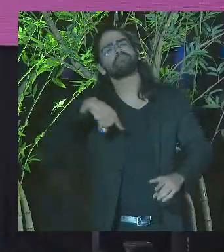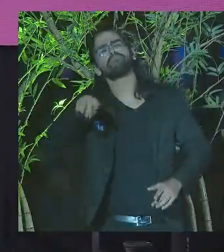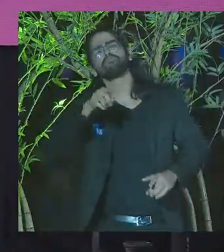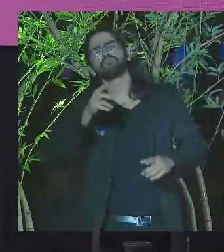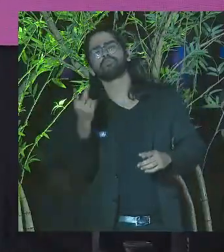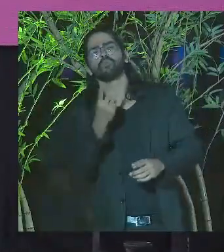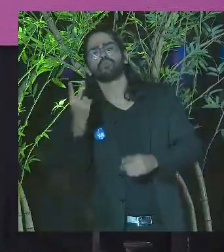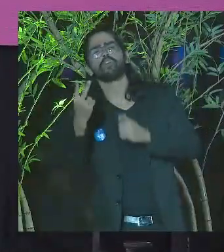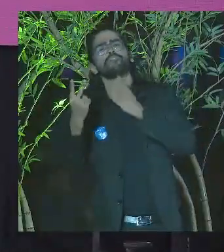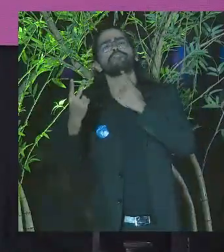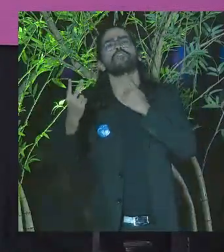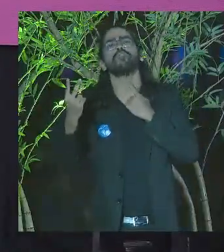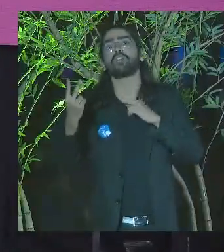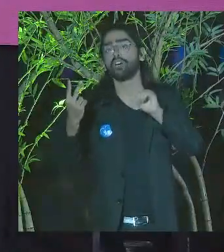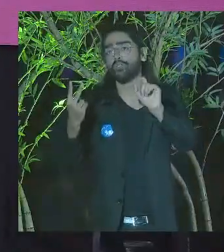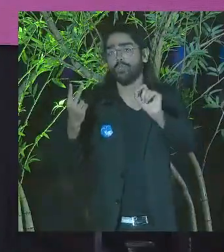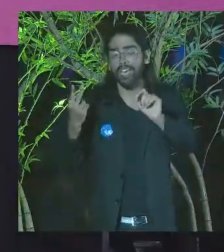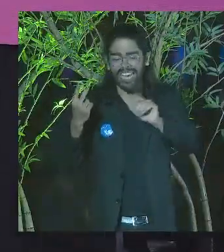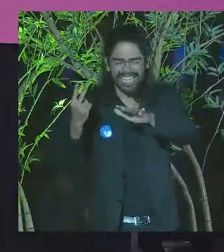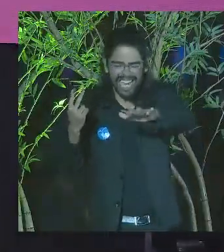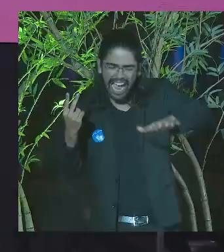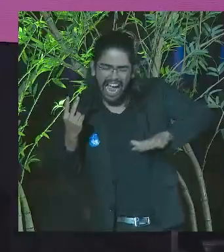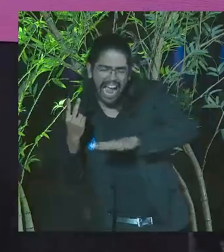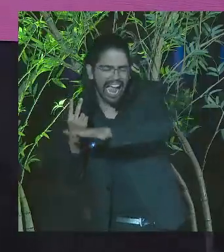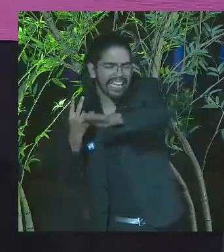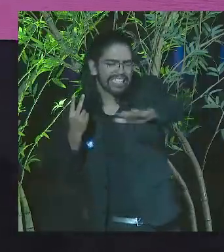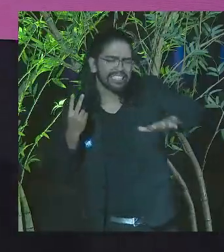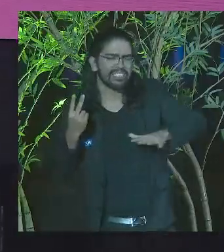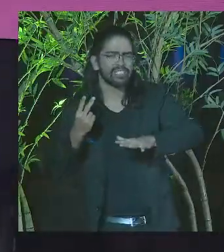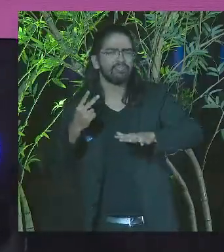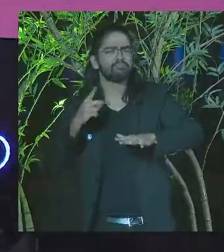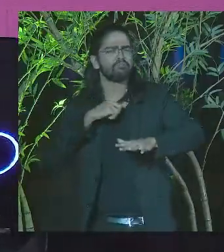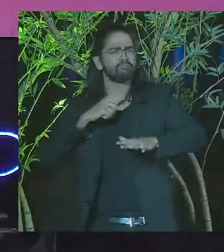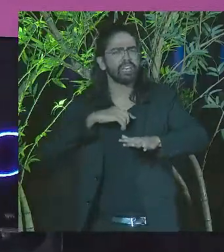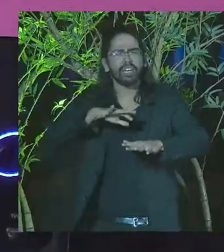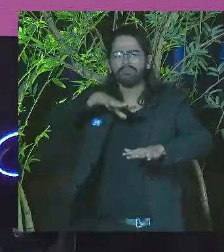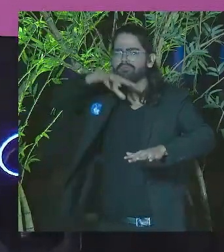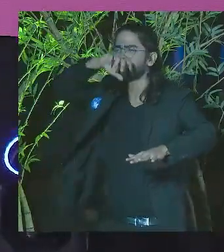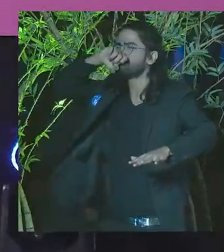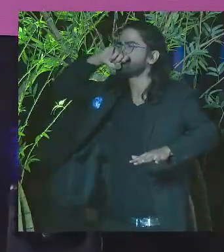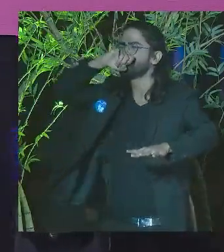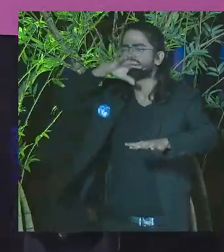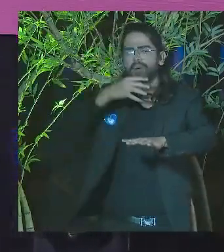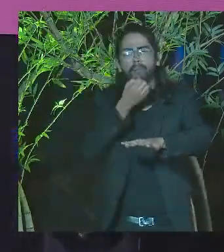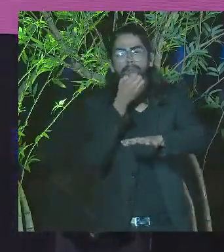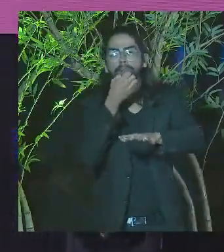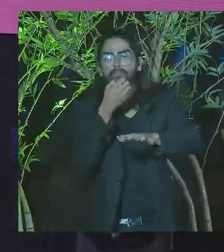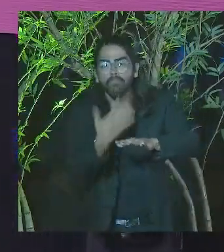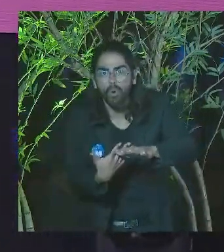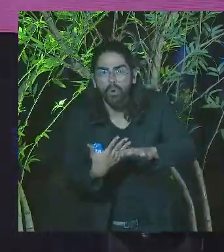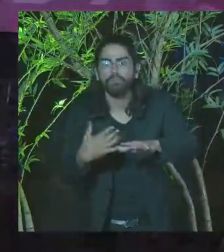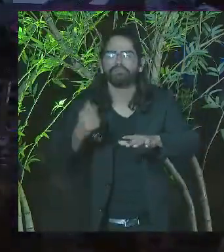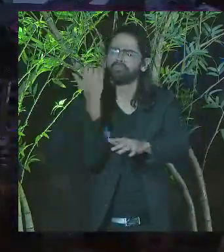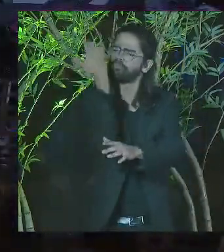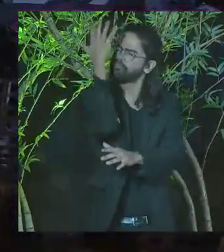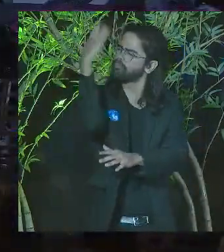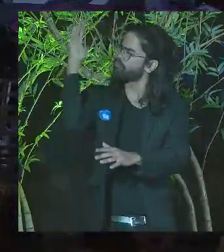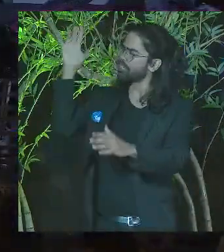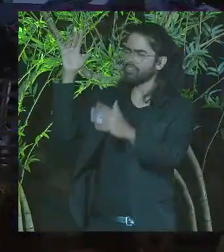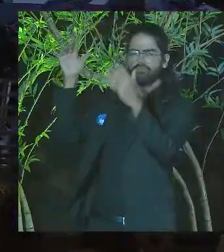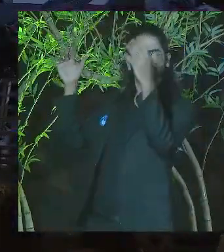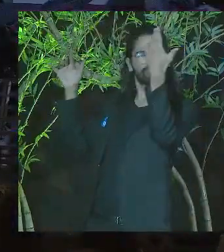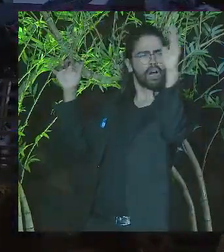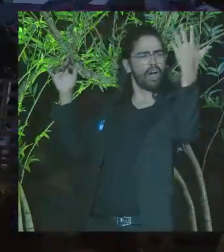que essa região ela tivesse uma qualidade de ar melhor, ela fosse mais arborizada,